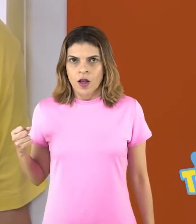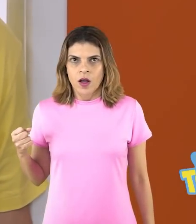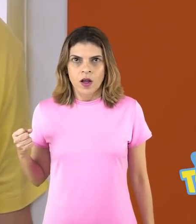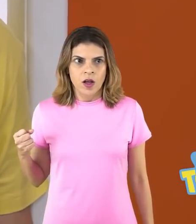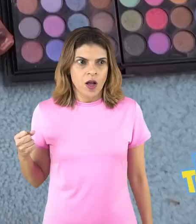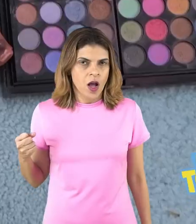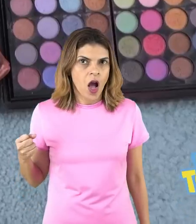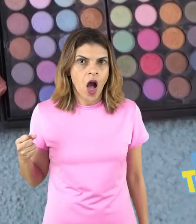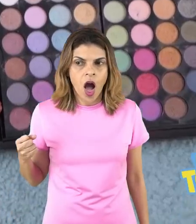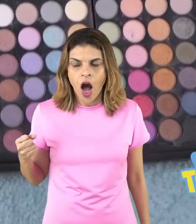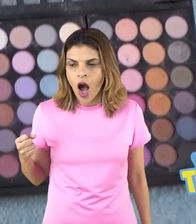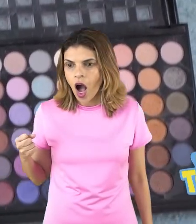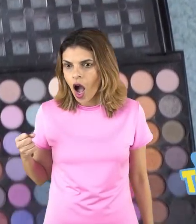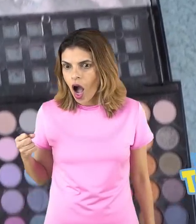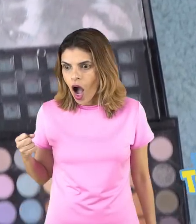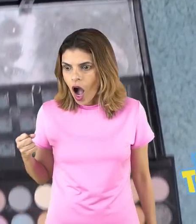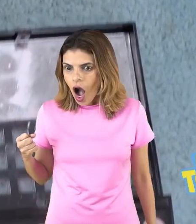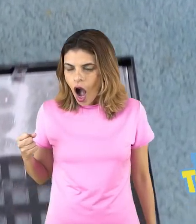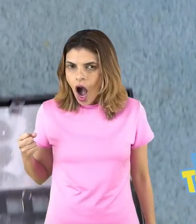não